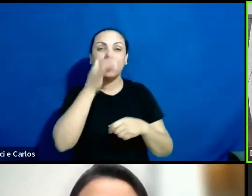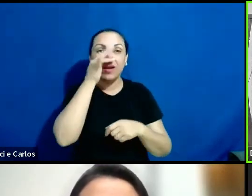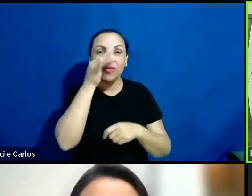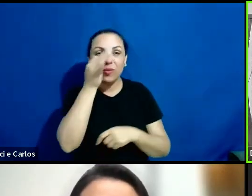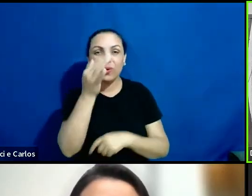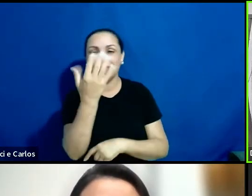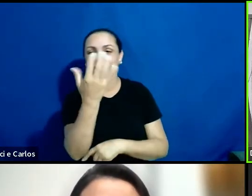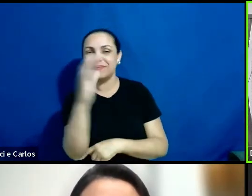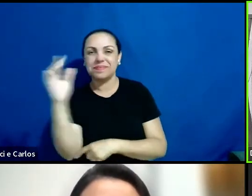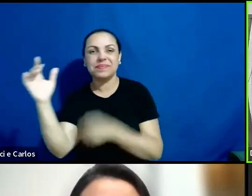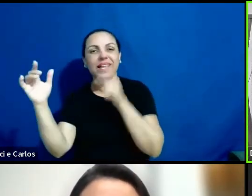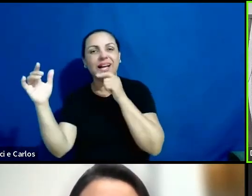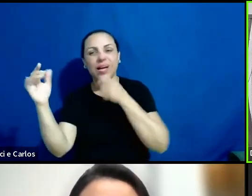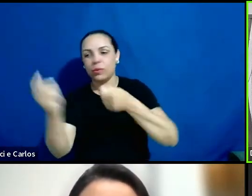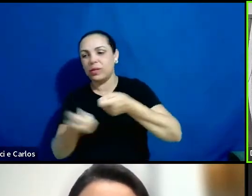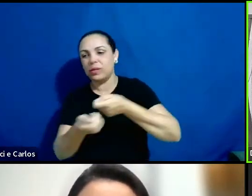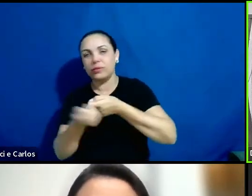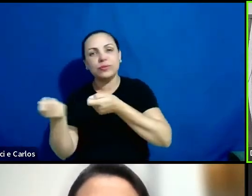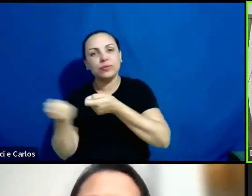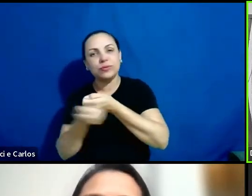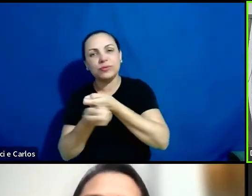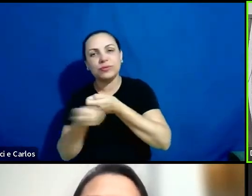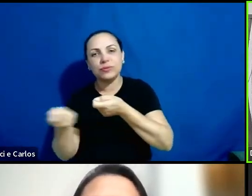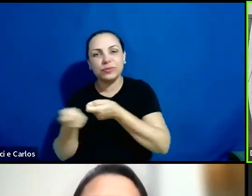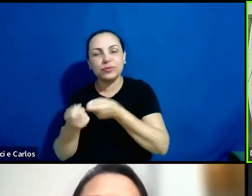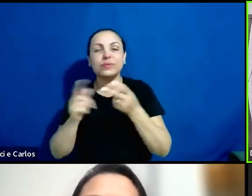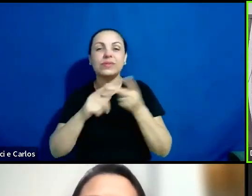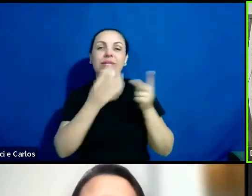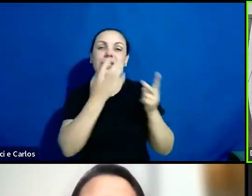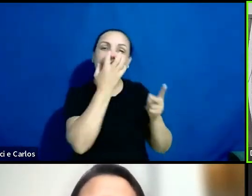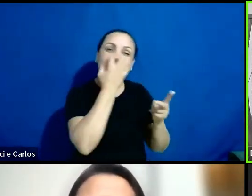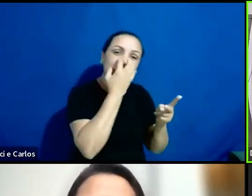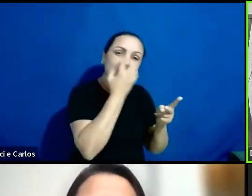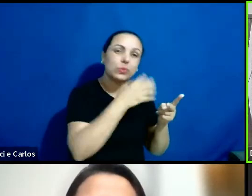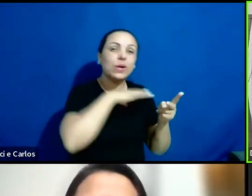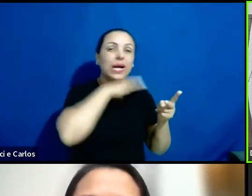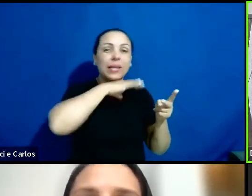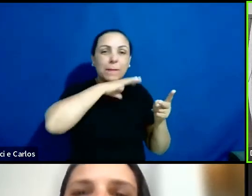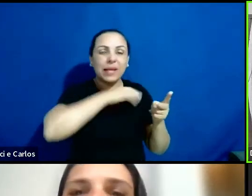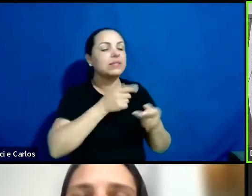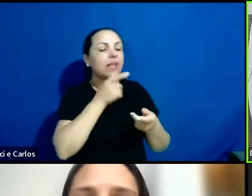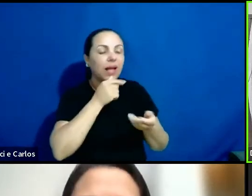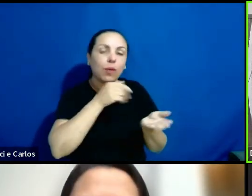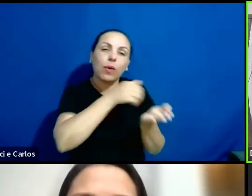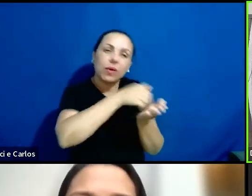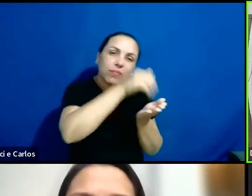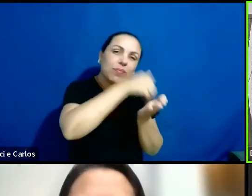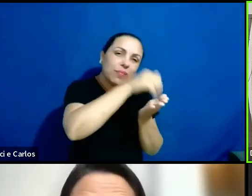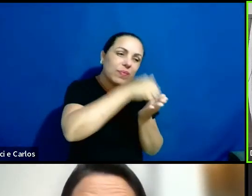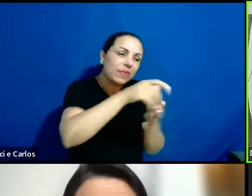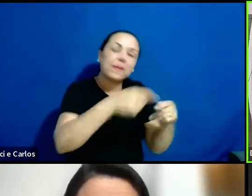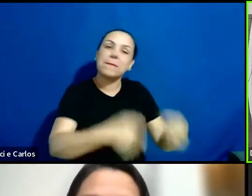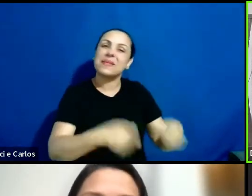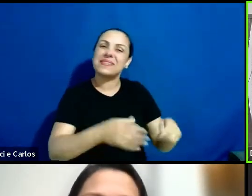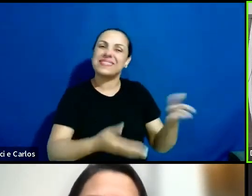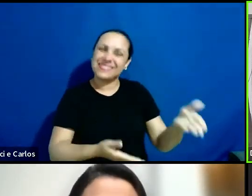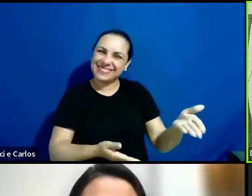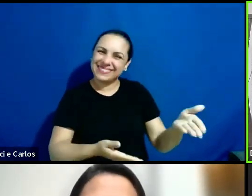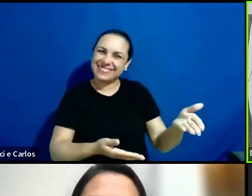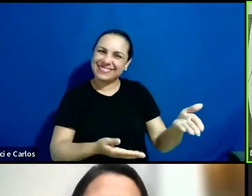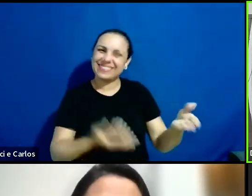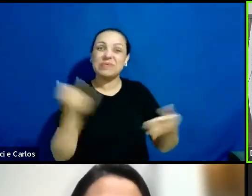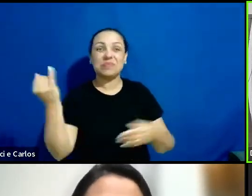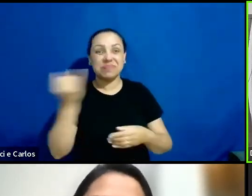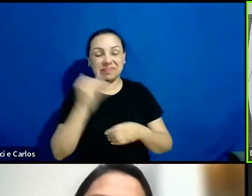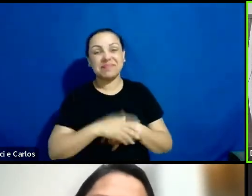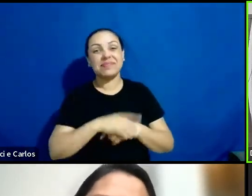bichos, para tudo. Então, gente, quando a pessoa despertar para isso, tudo